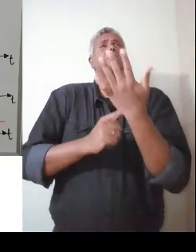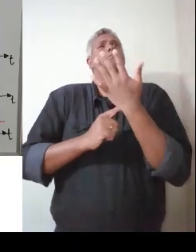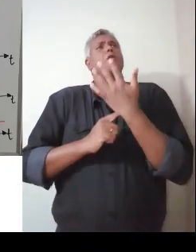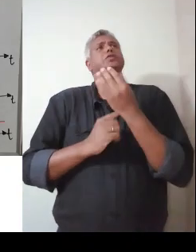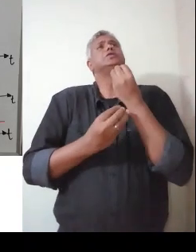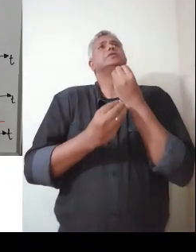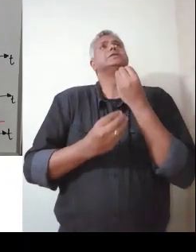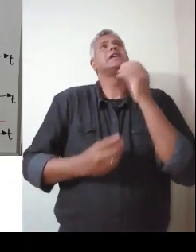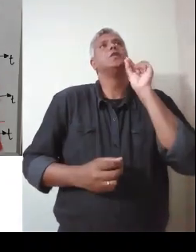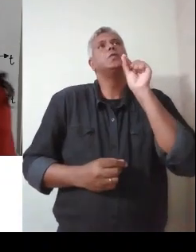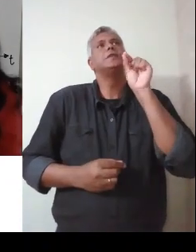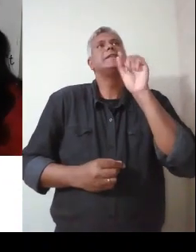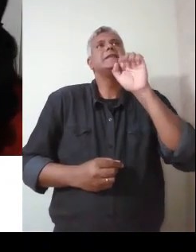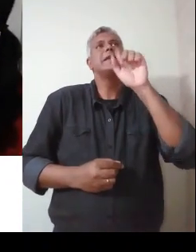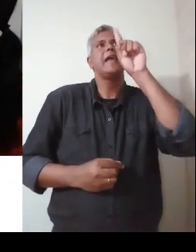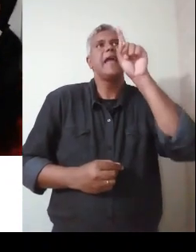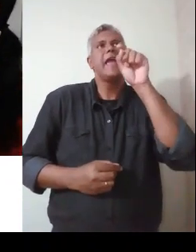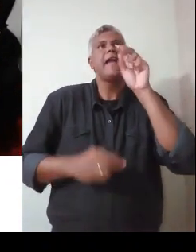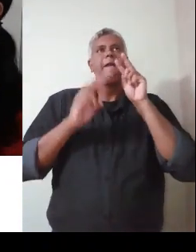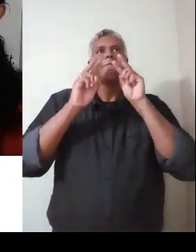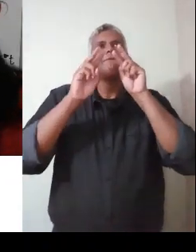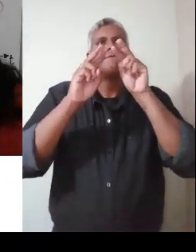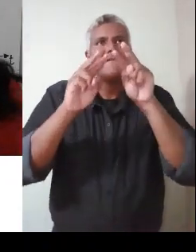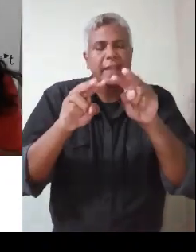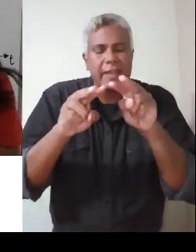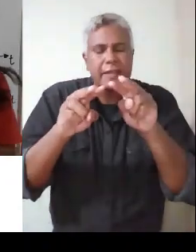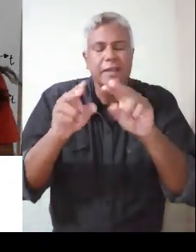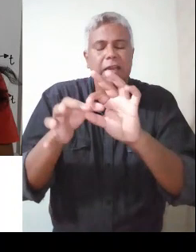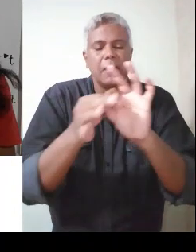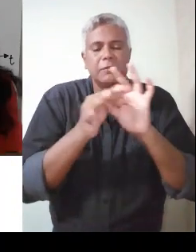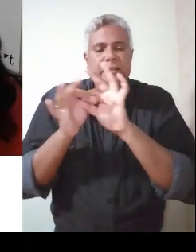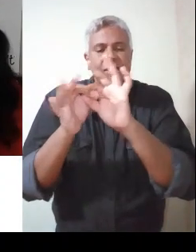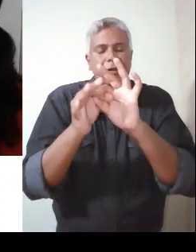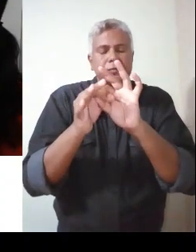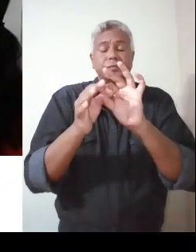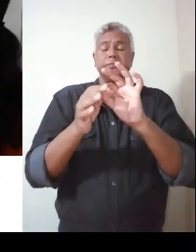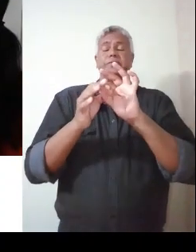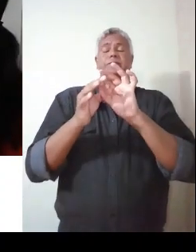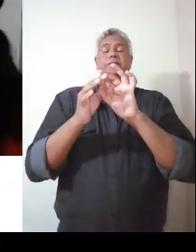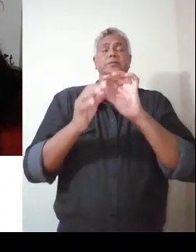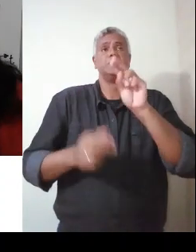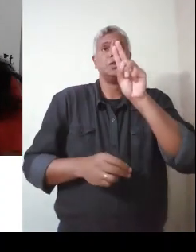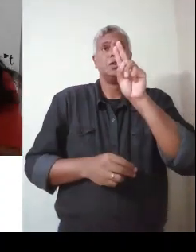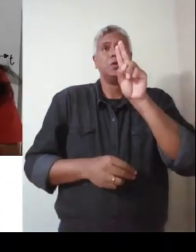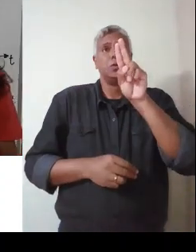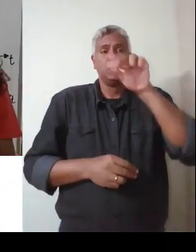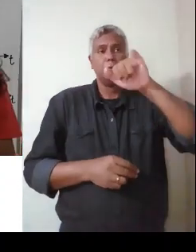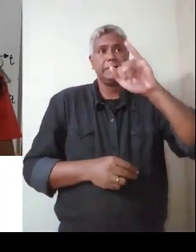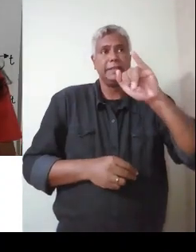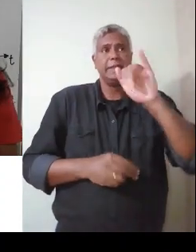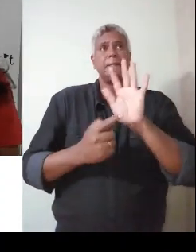definição? Quando nós enxergamos uni indica e forme